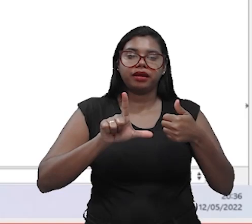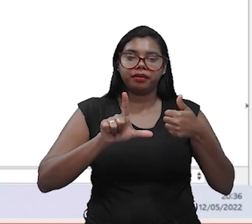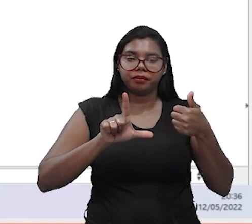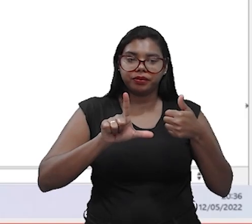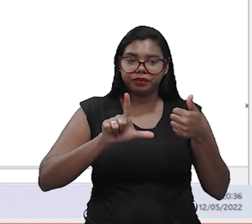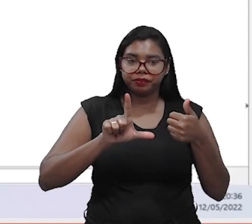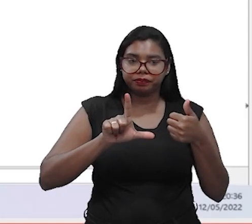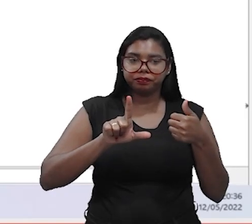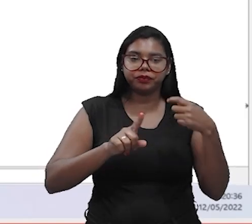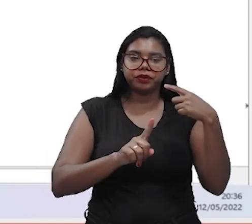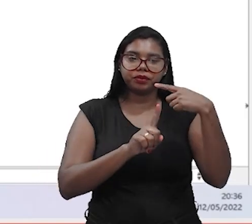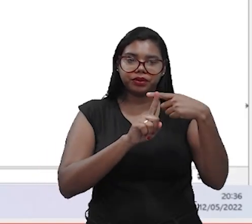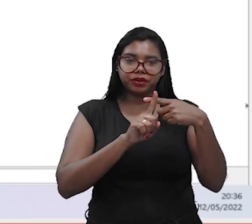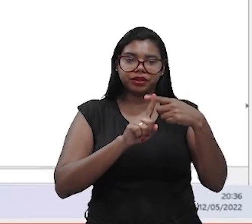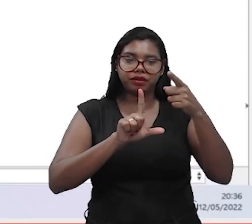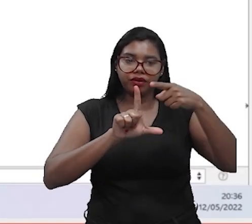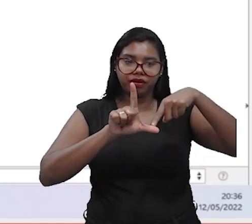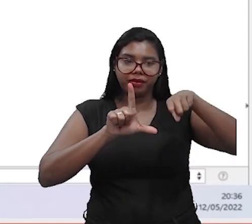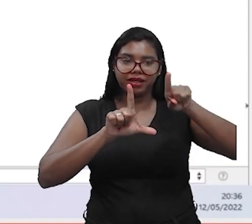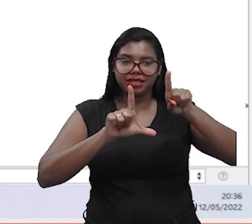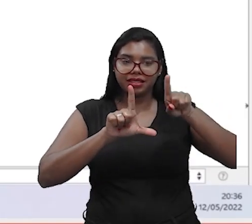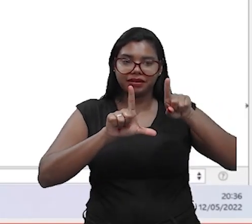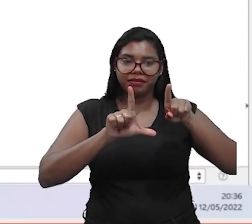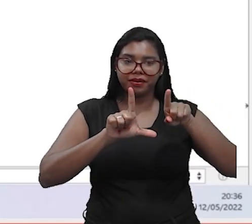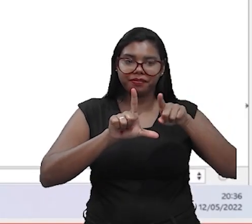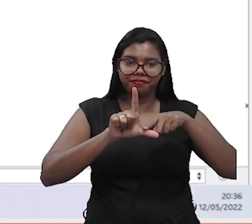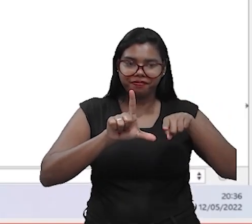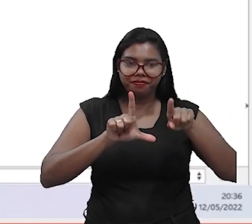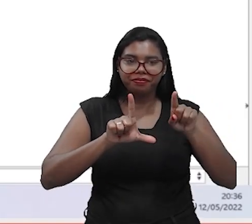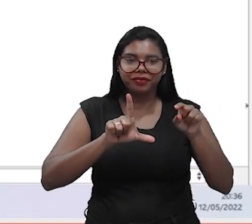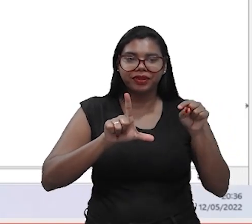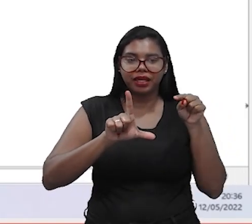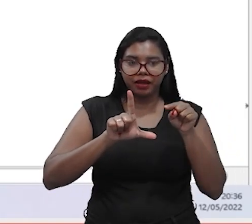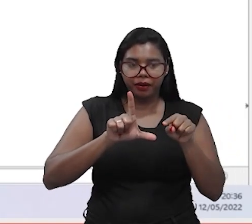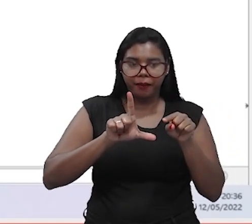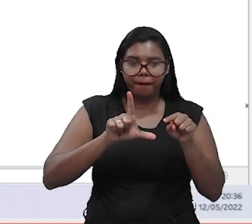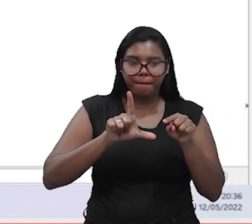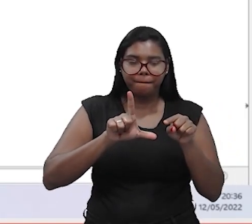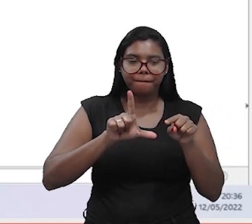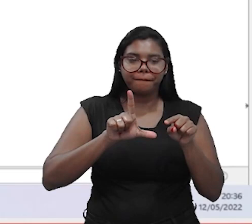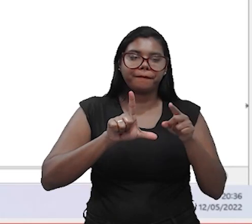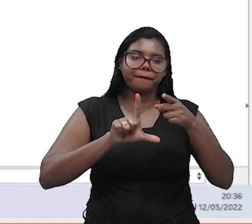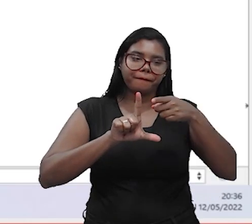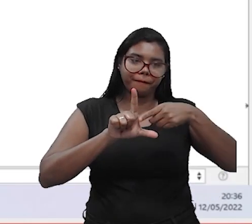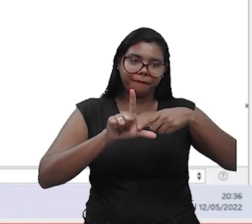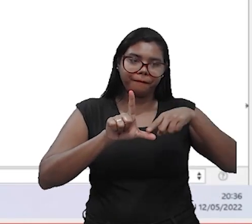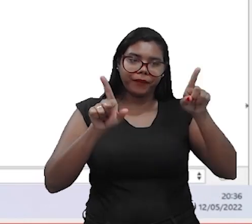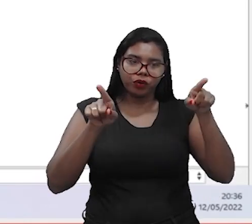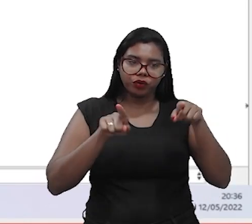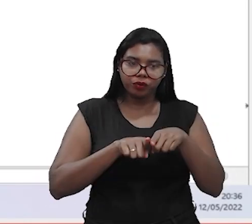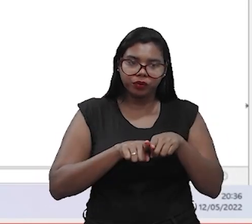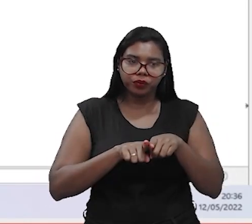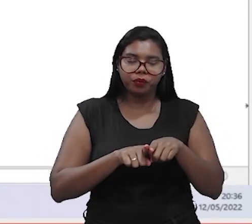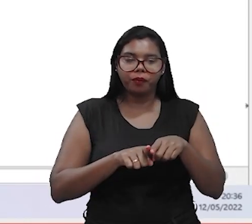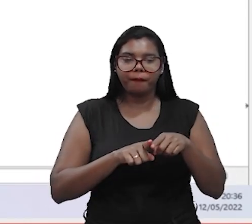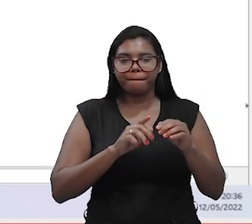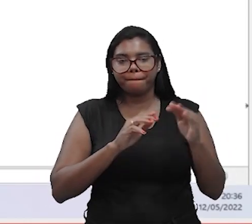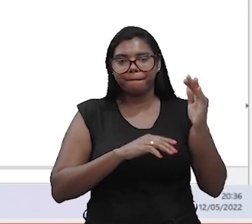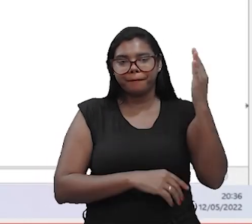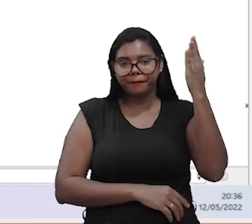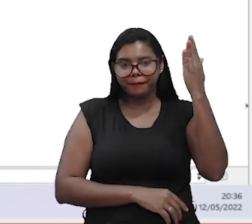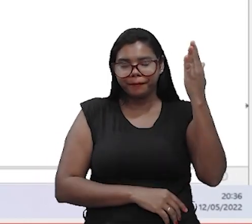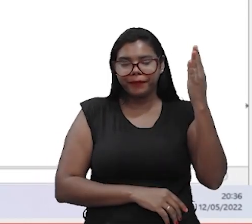voltada para cima, ponto vértice é ponto de mínimo, porque é o